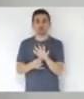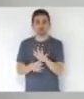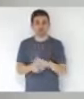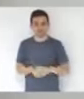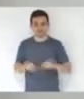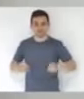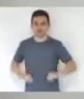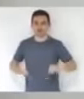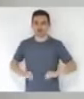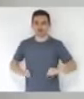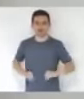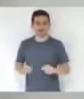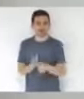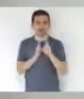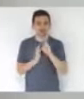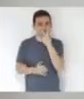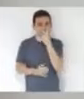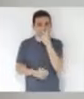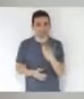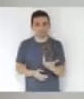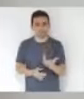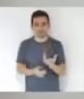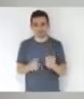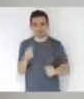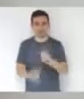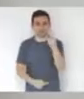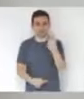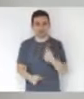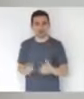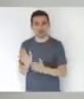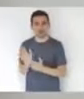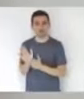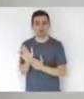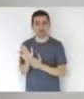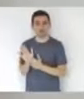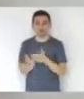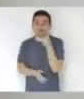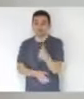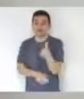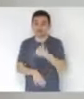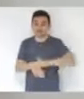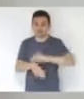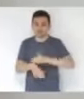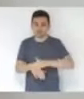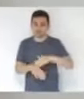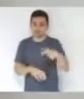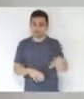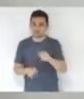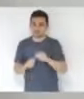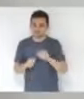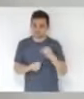por antecipação. E no nosso caso, está aqui, ó, 6 ações relevantes